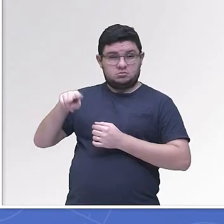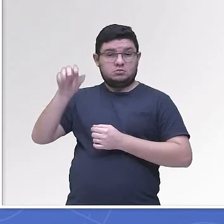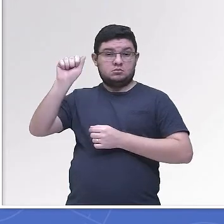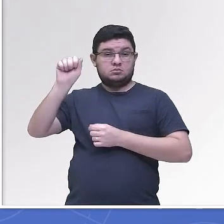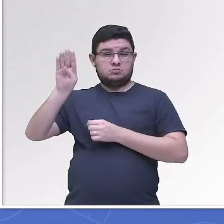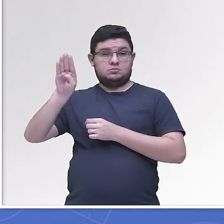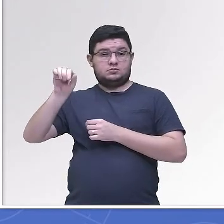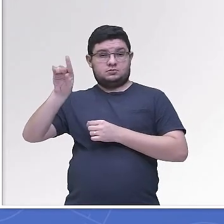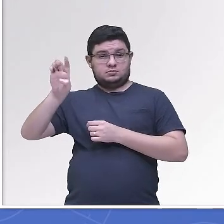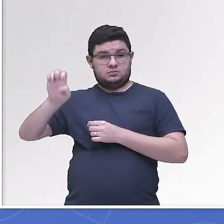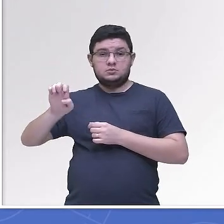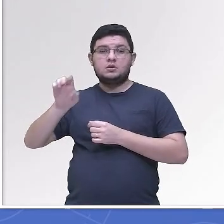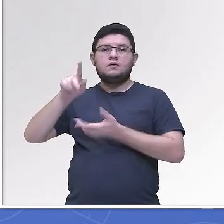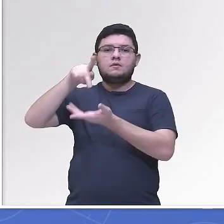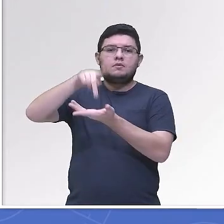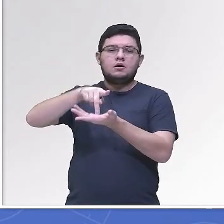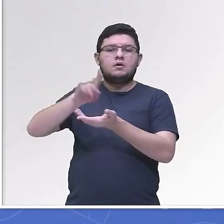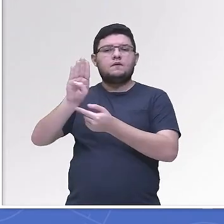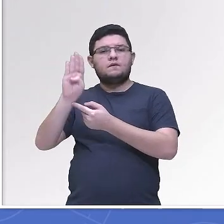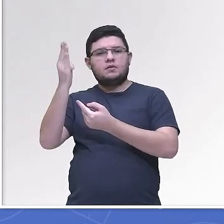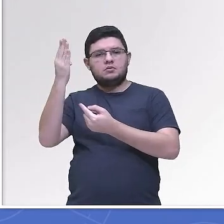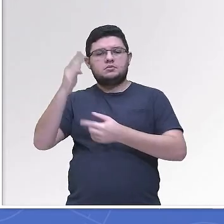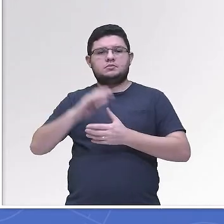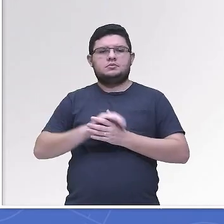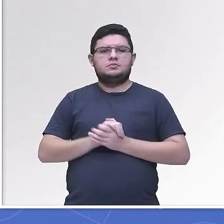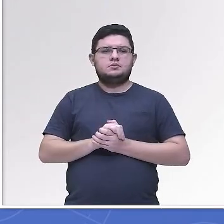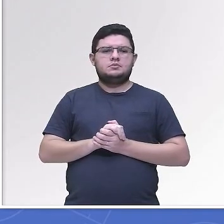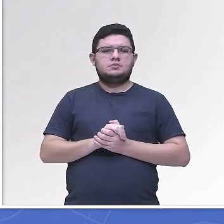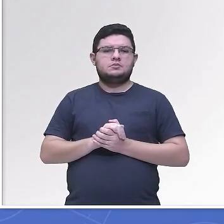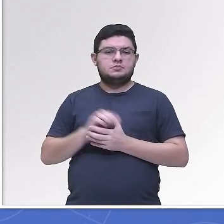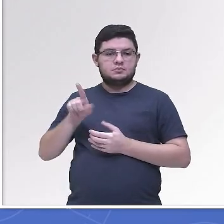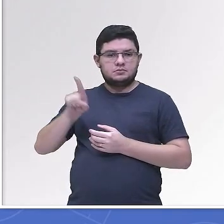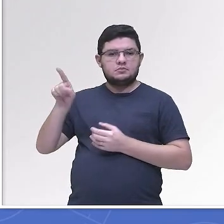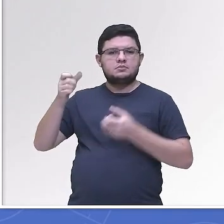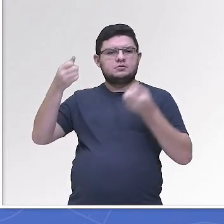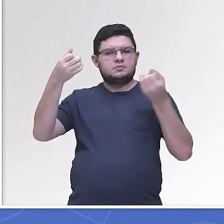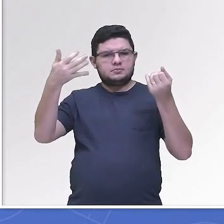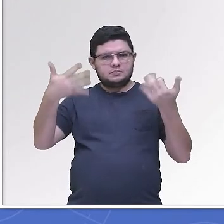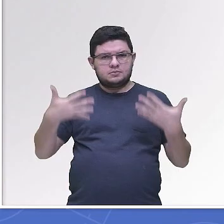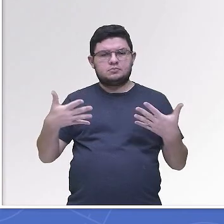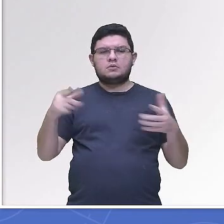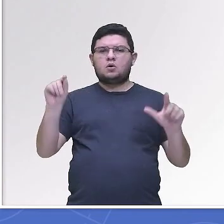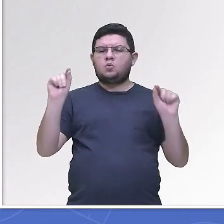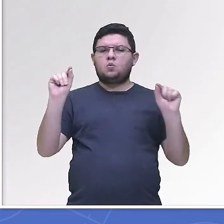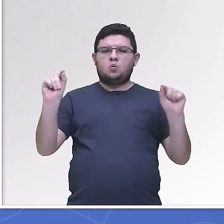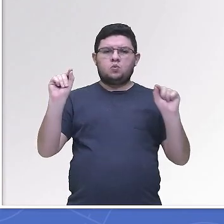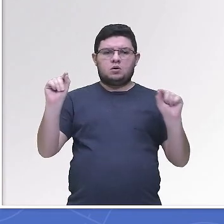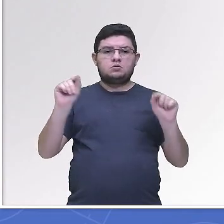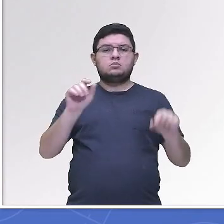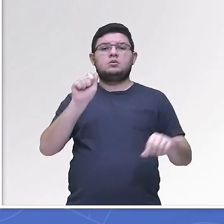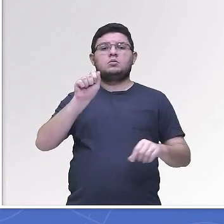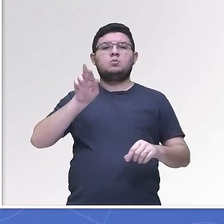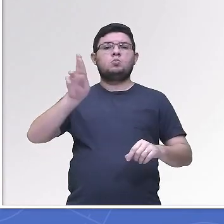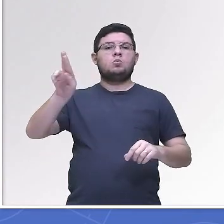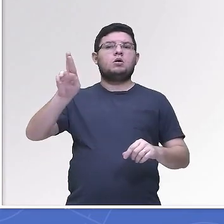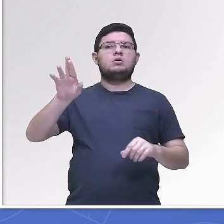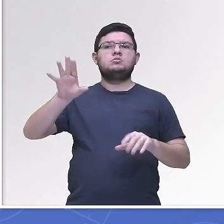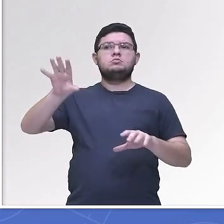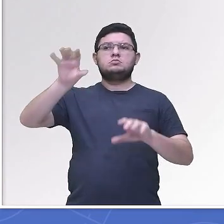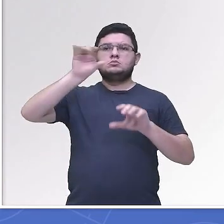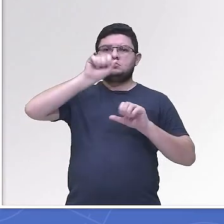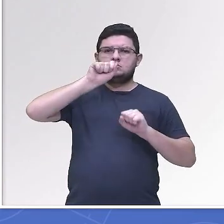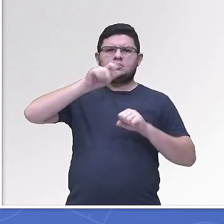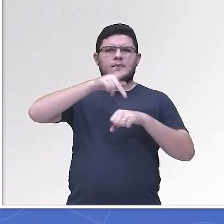falsas. Então, vamos à resposta dessa questão. O ar atmosférico é uma substância pura. É uma